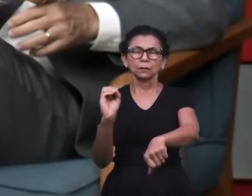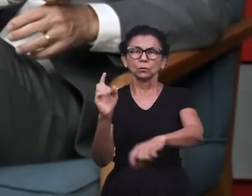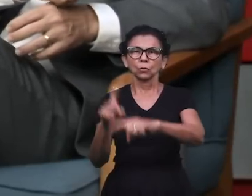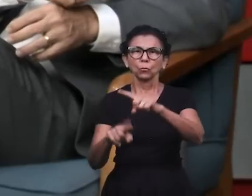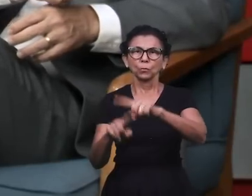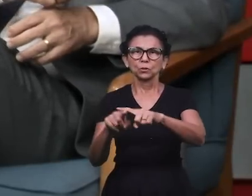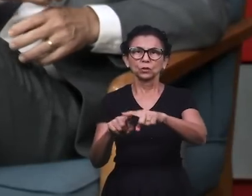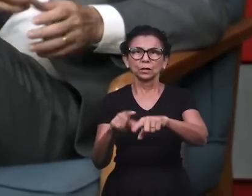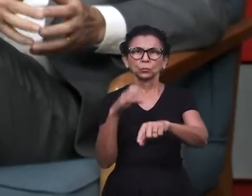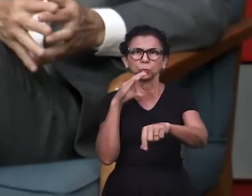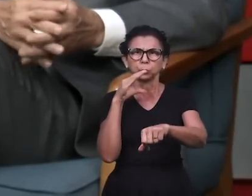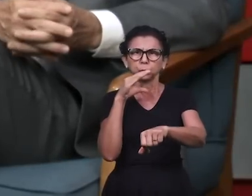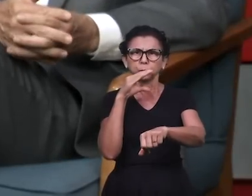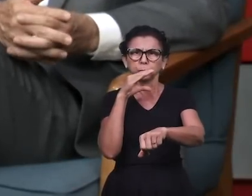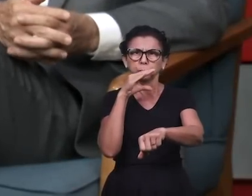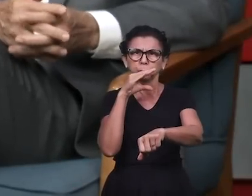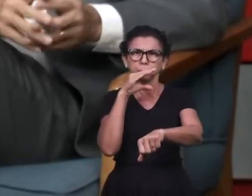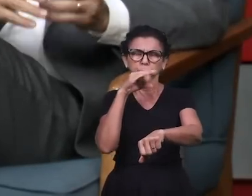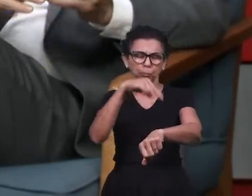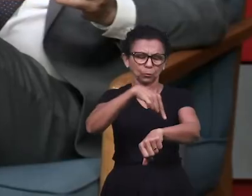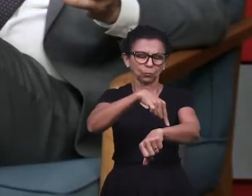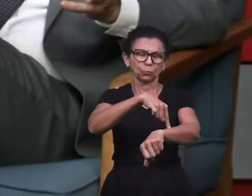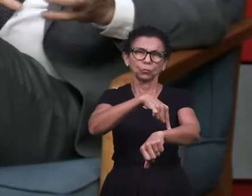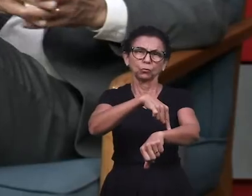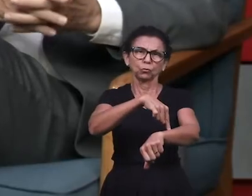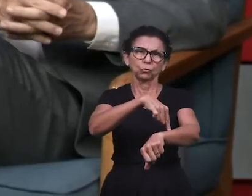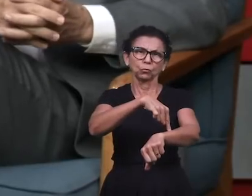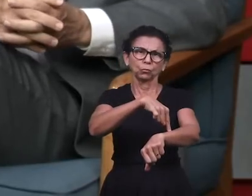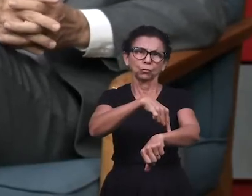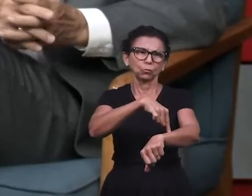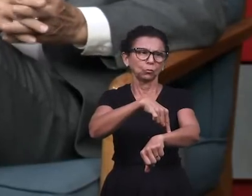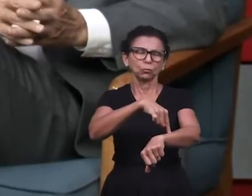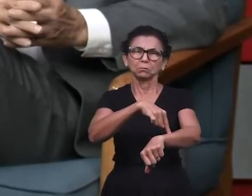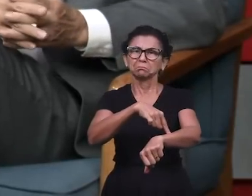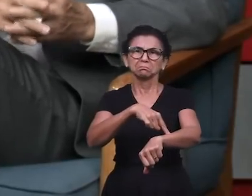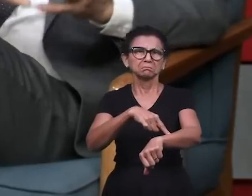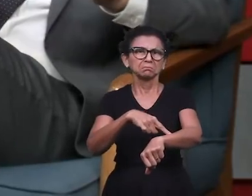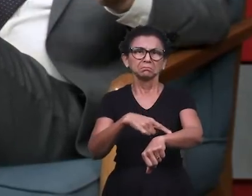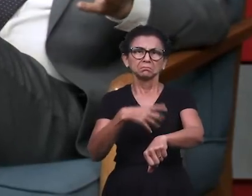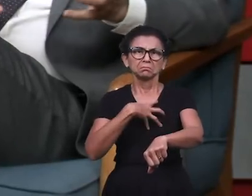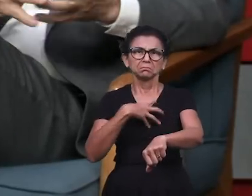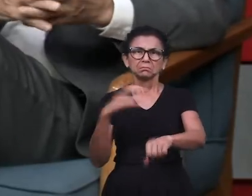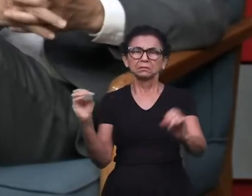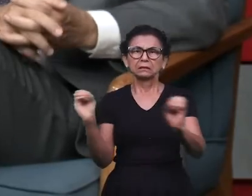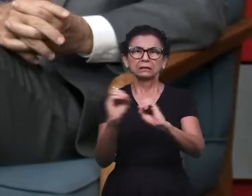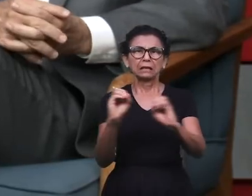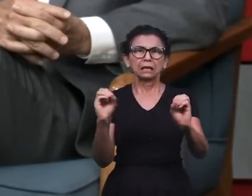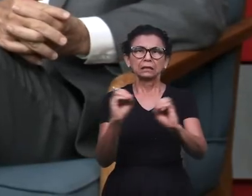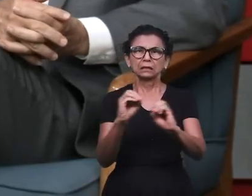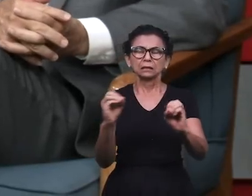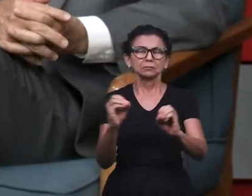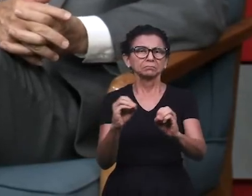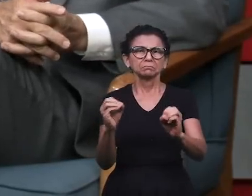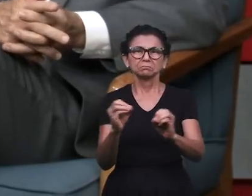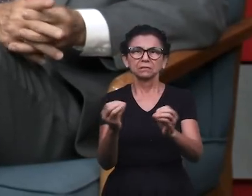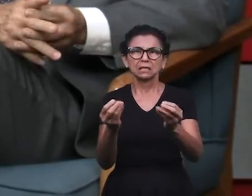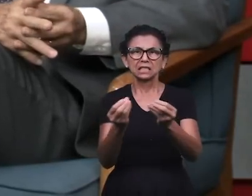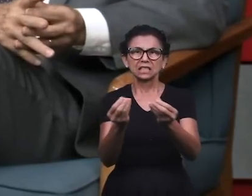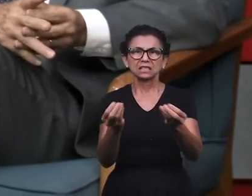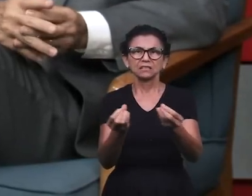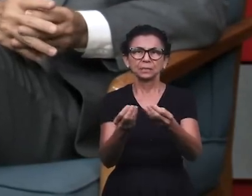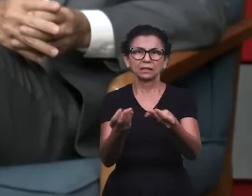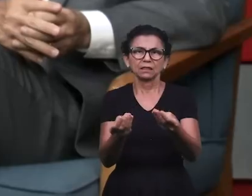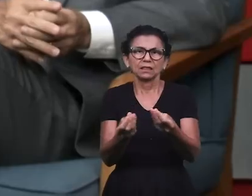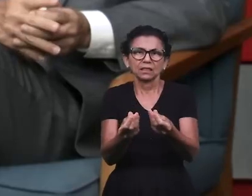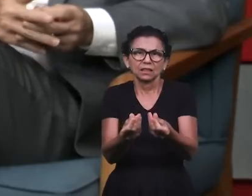objeto quente, coloca e a pessoa não sente. Quer dizer, a perda da sensibilidade nas terminações nervosas